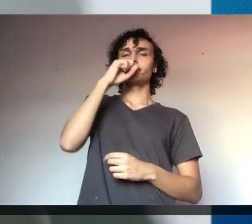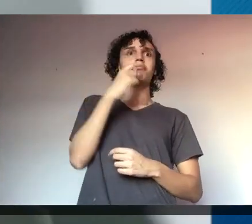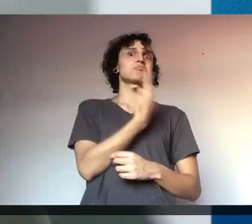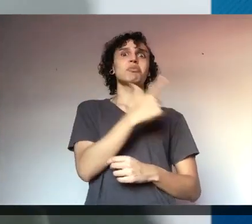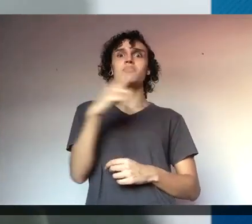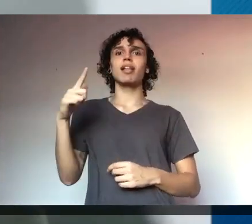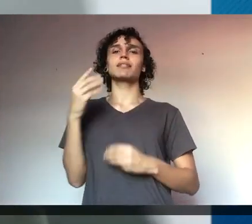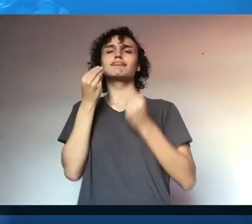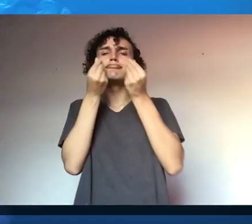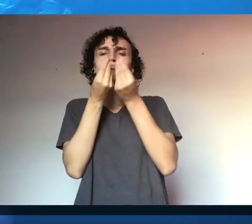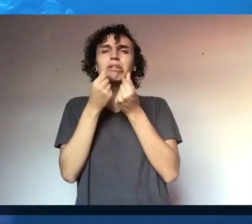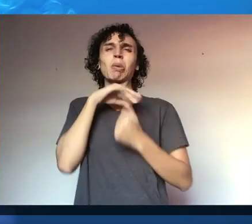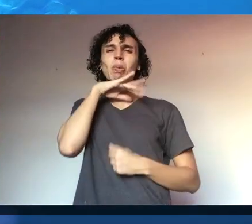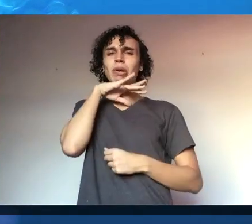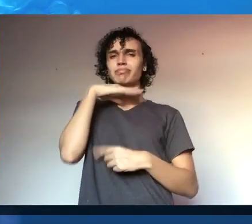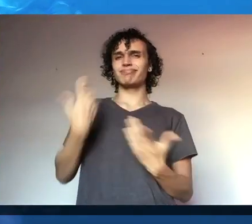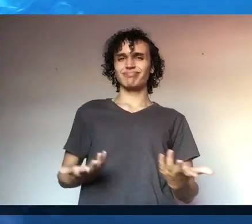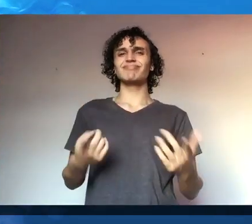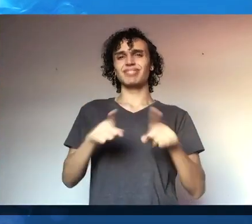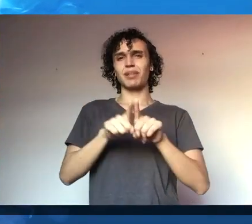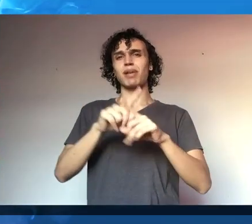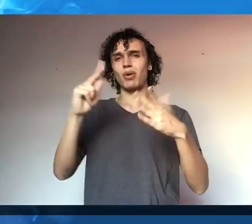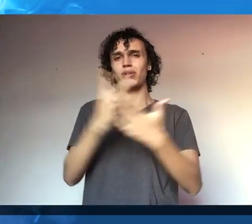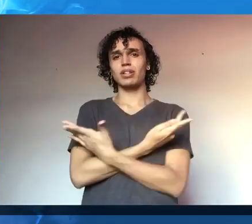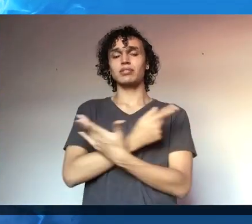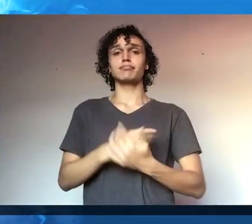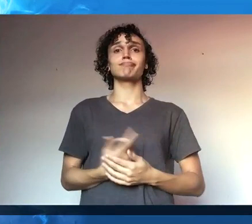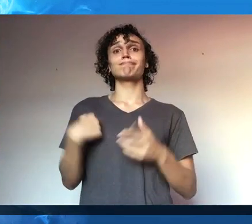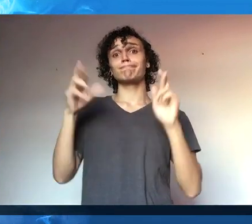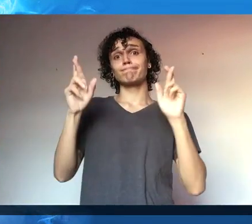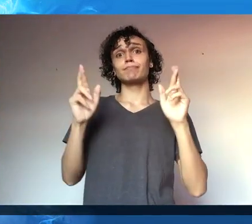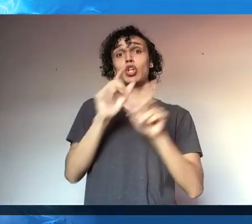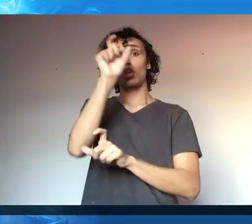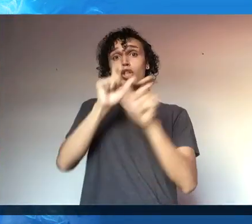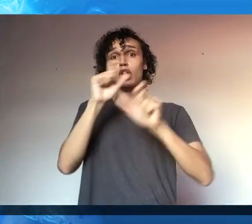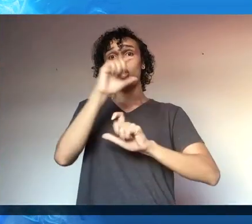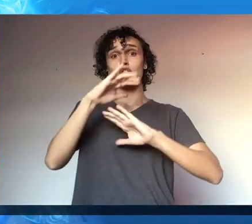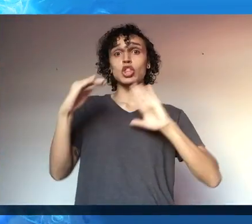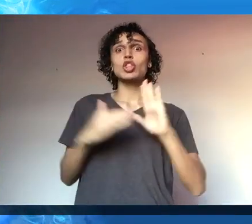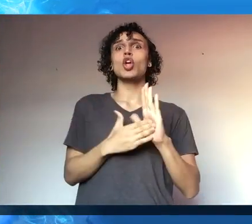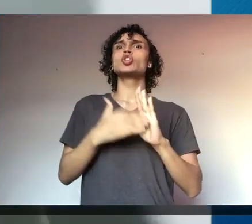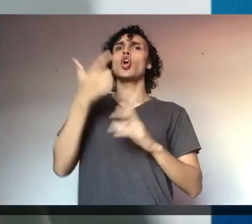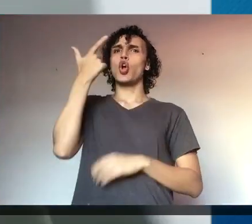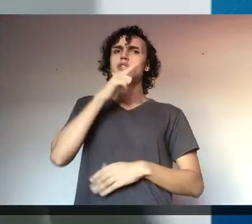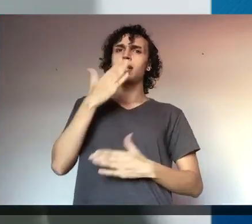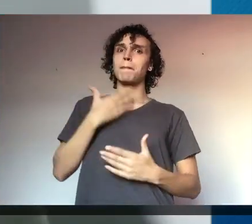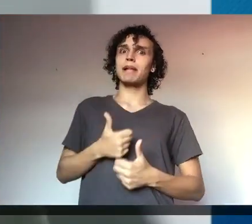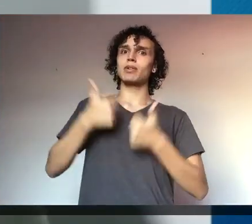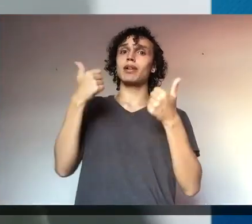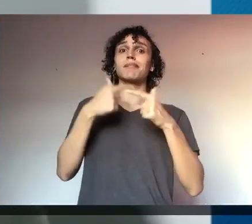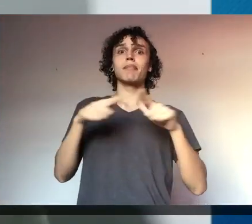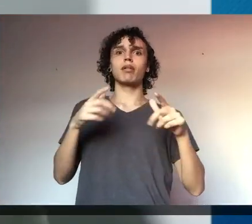sentindo cheiros que não existem ou gostos ruins. Então, a gente espera que todos se recuperem, mas